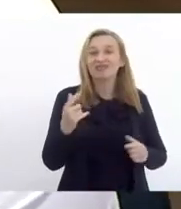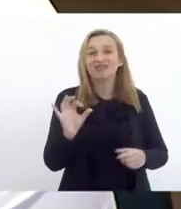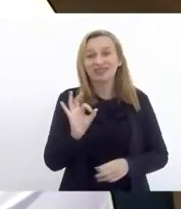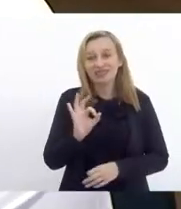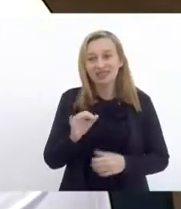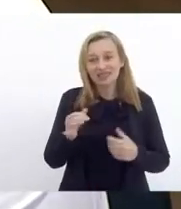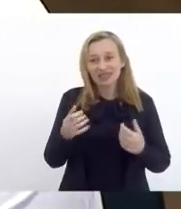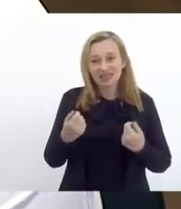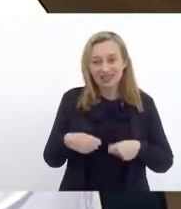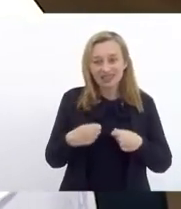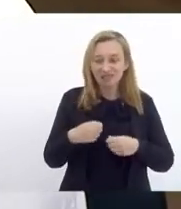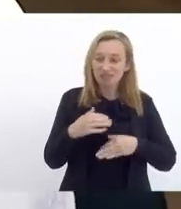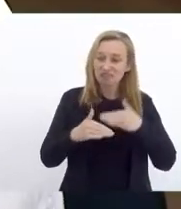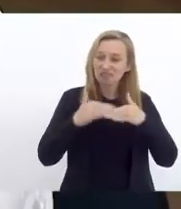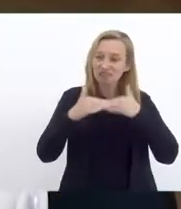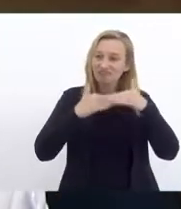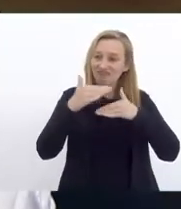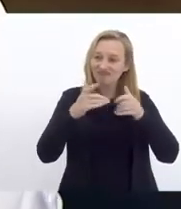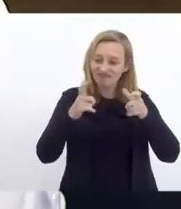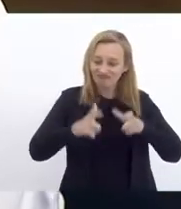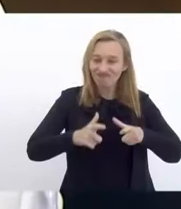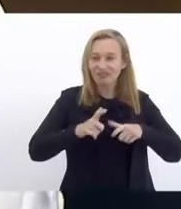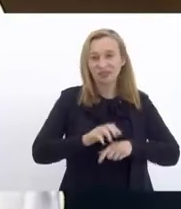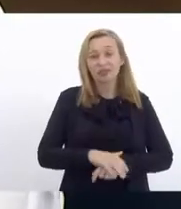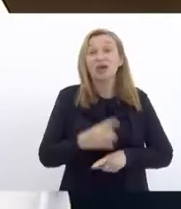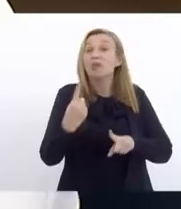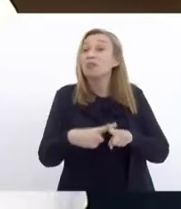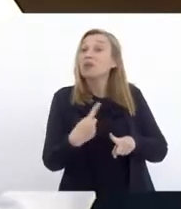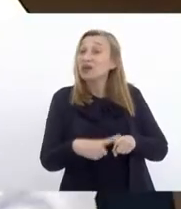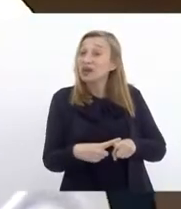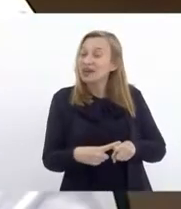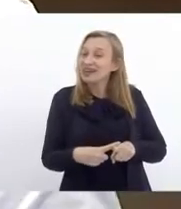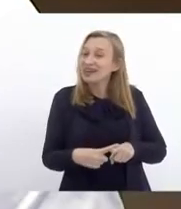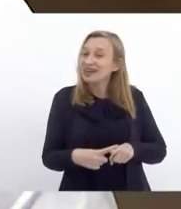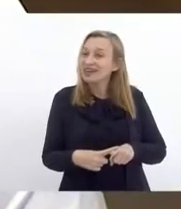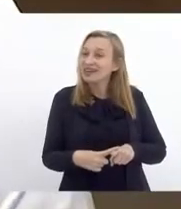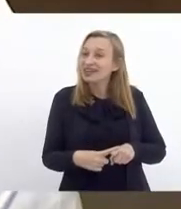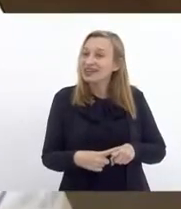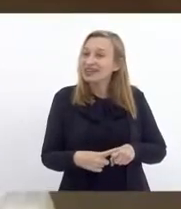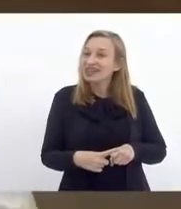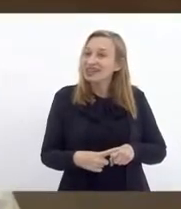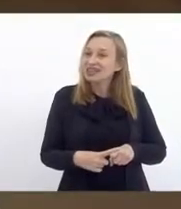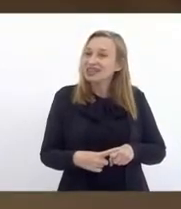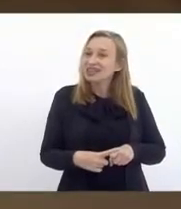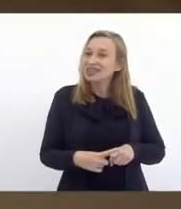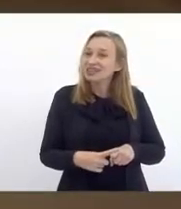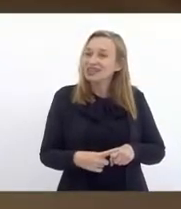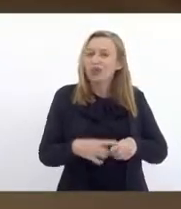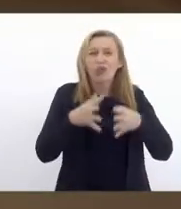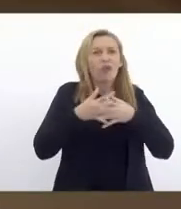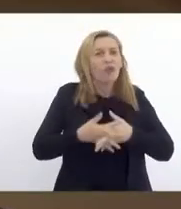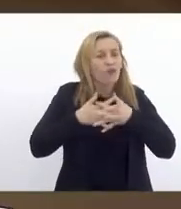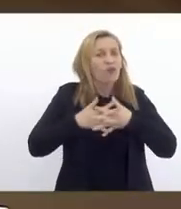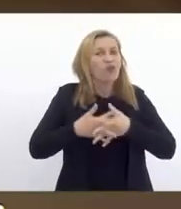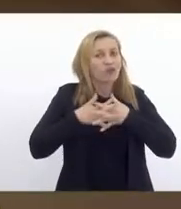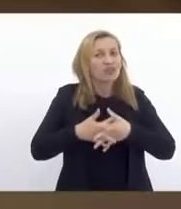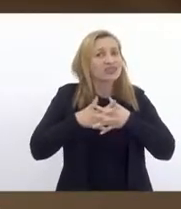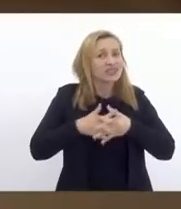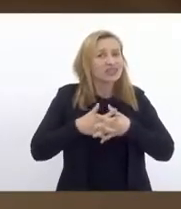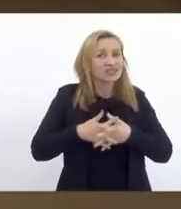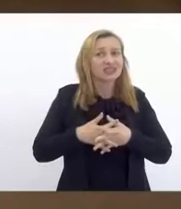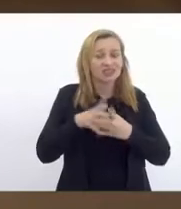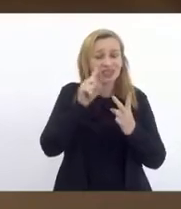necessário desenvolvimento da região, porque ainda há uma confusão em